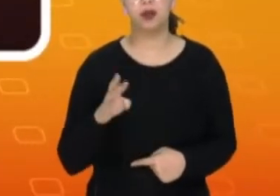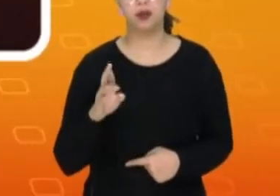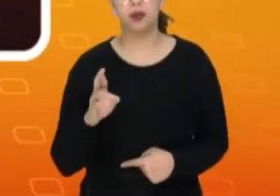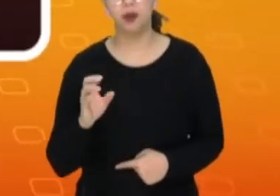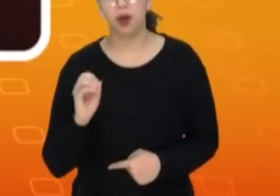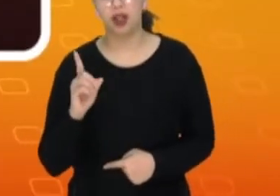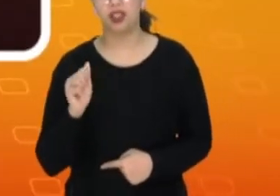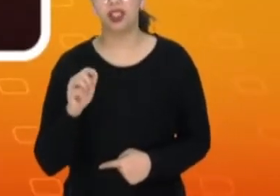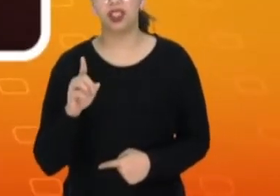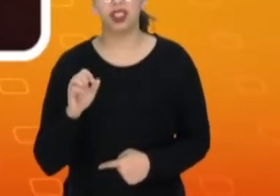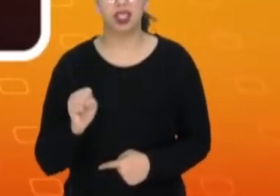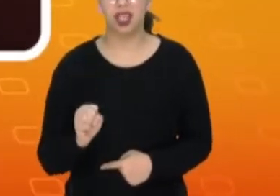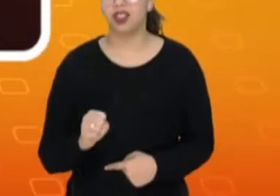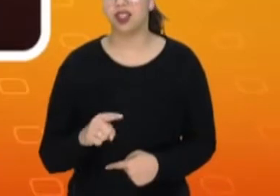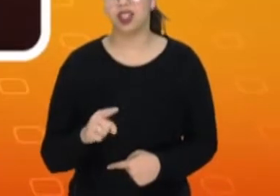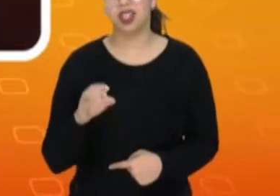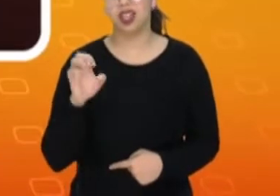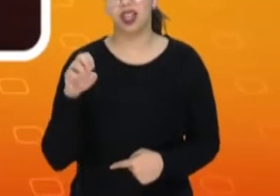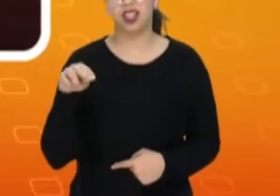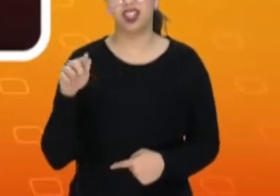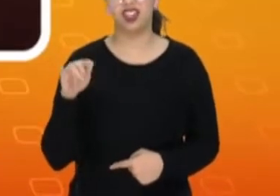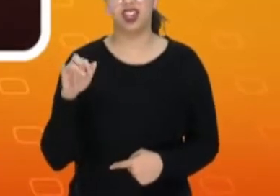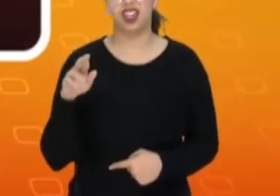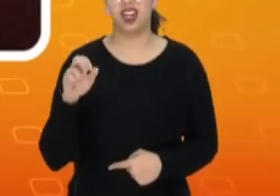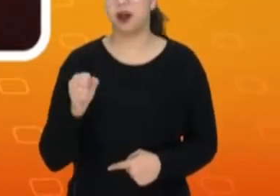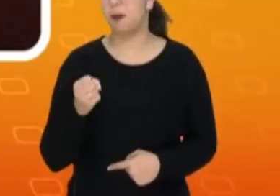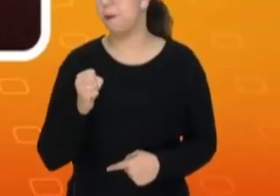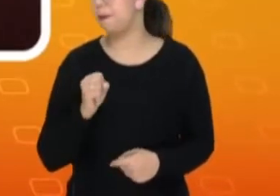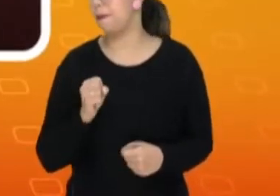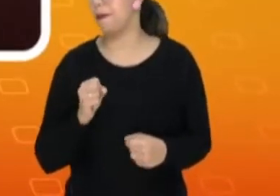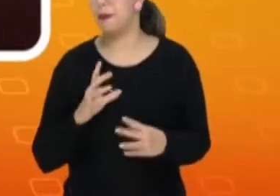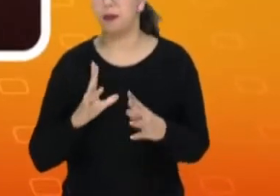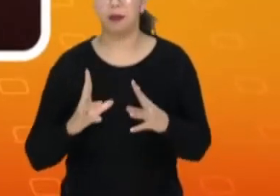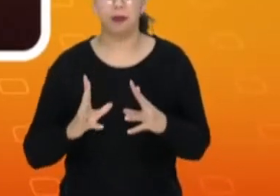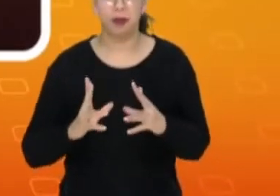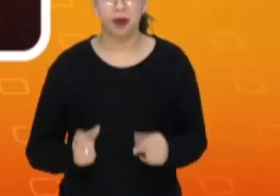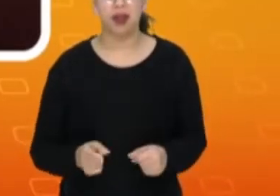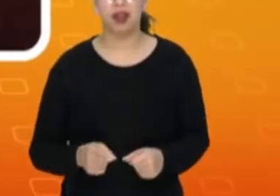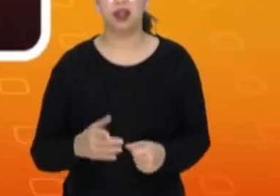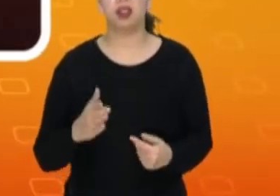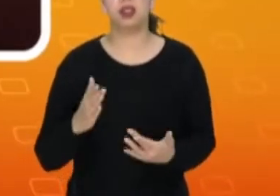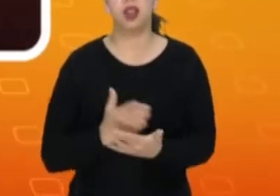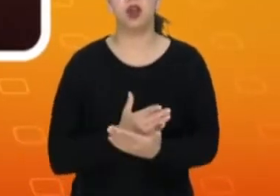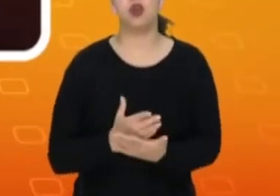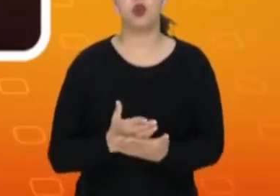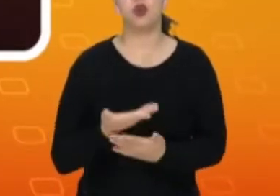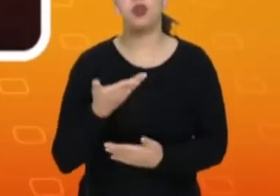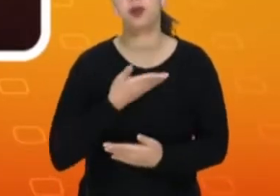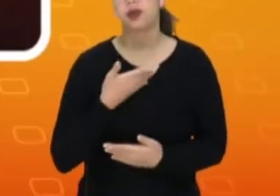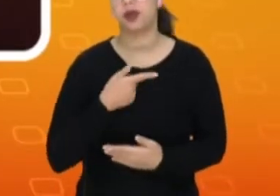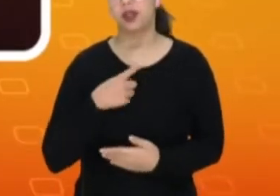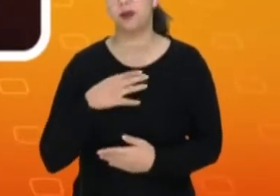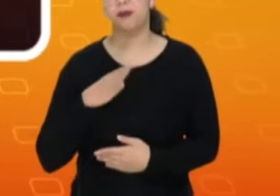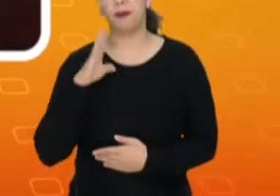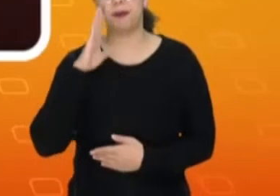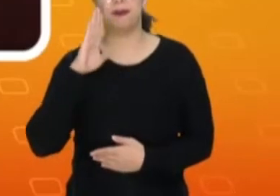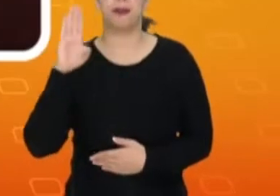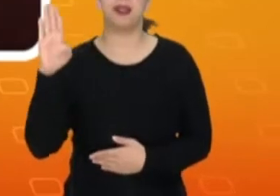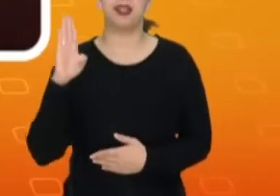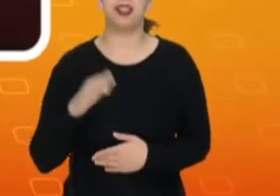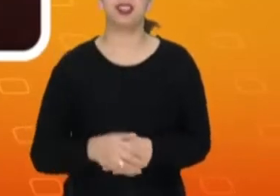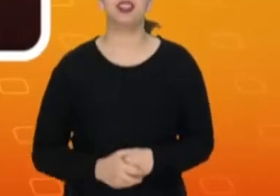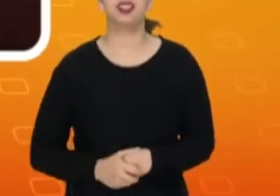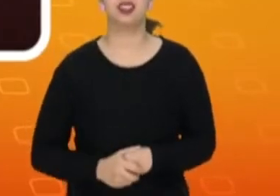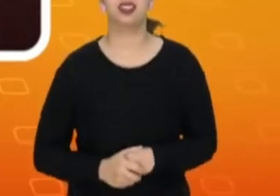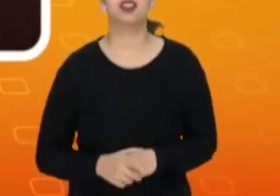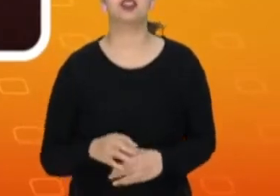questão do falar que, obviamente, tem colegas que estão à frente de mim aí na carreira, mas eu particularmente tive a oportunidade de já